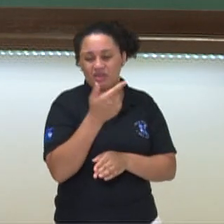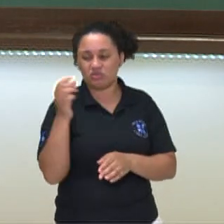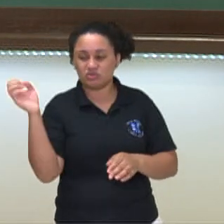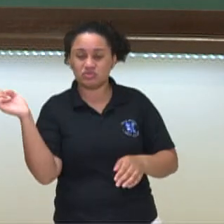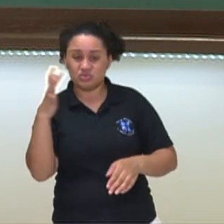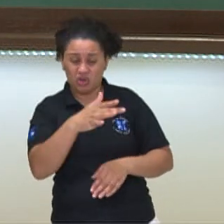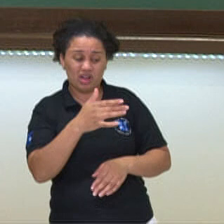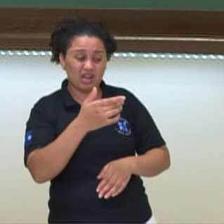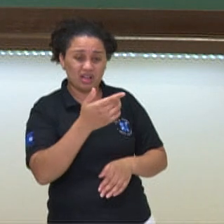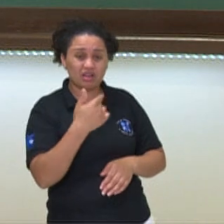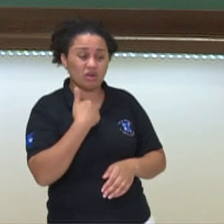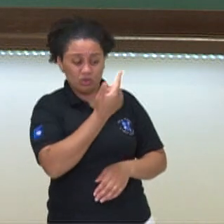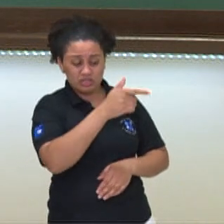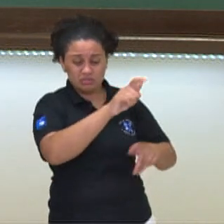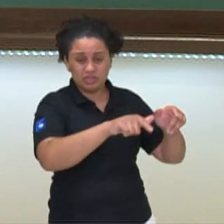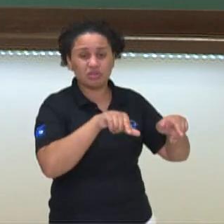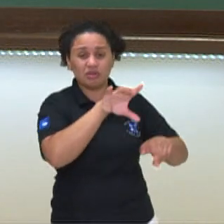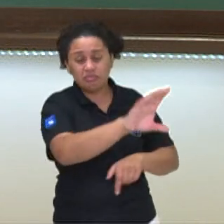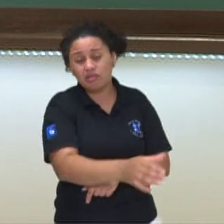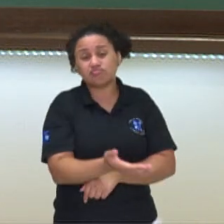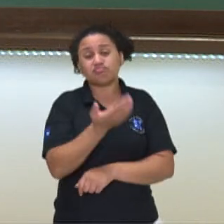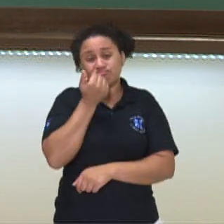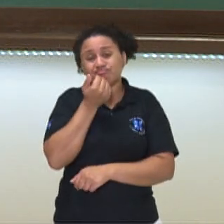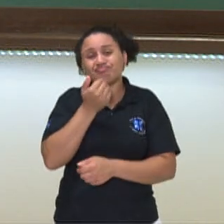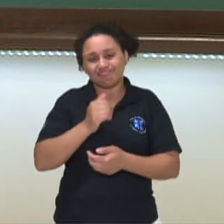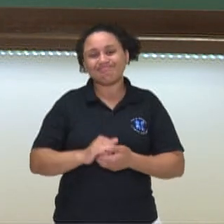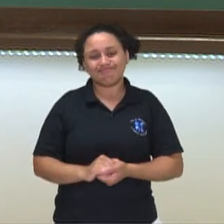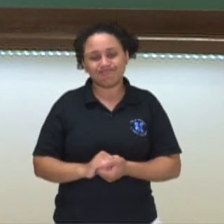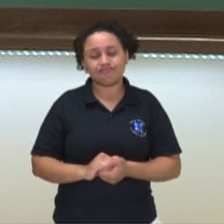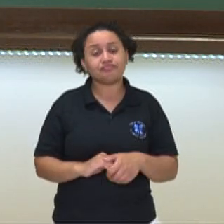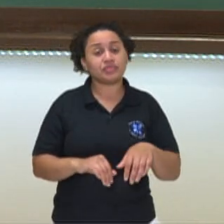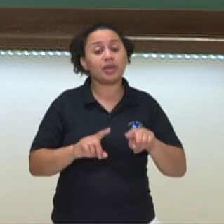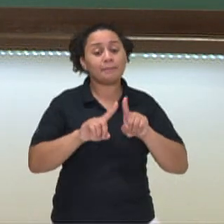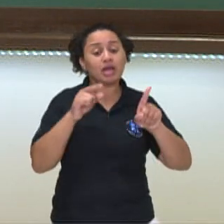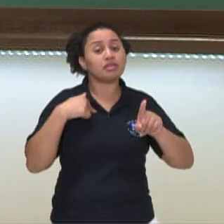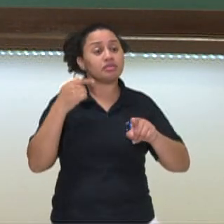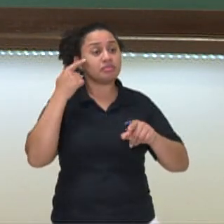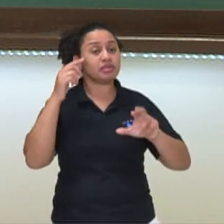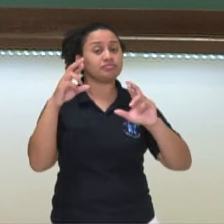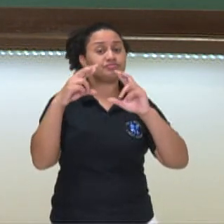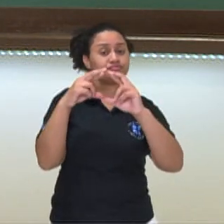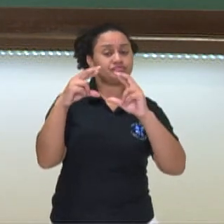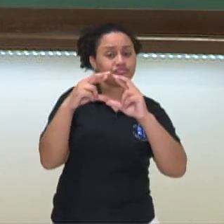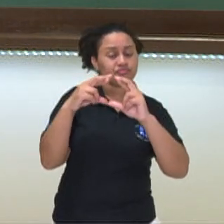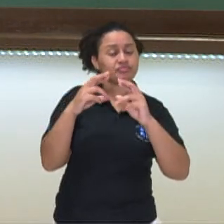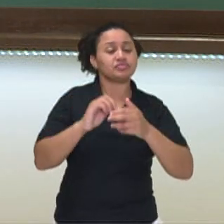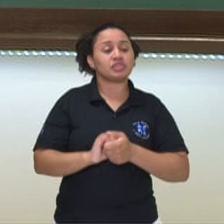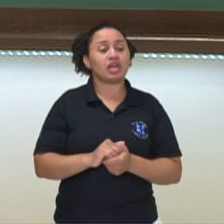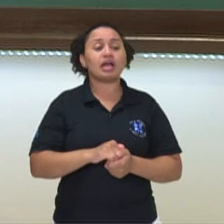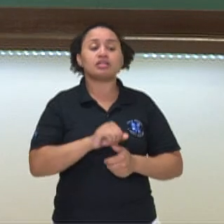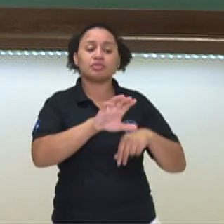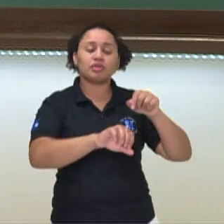serem consumidos por outros. Agora, quando a gente pensa na reciclagem, essas pessoas vão coletar esses